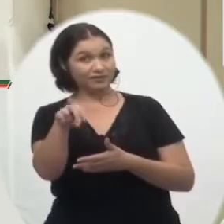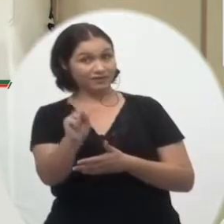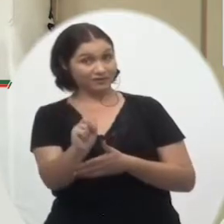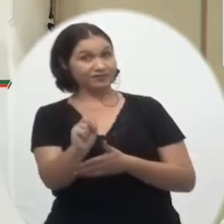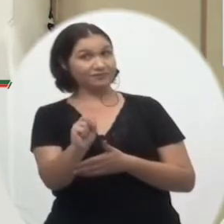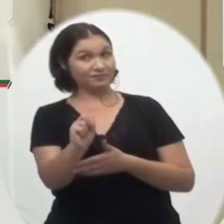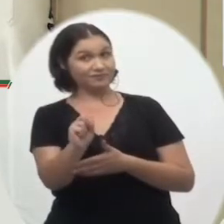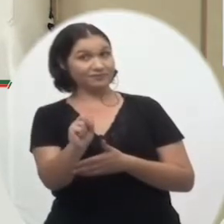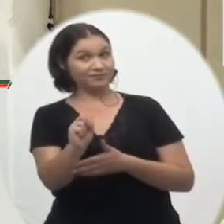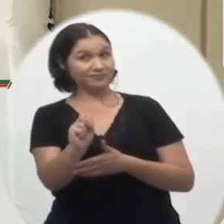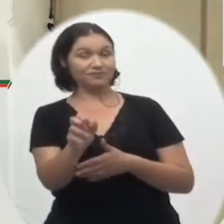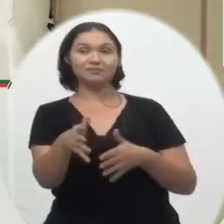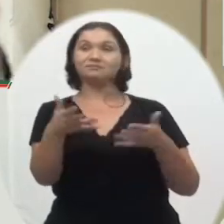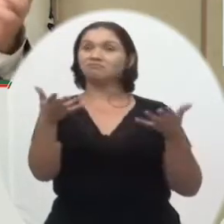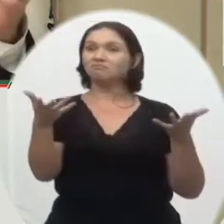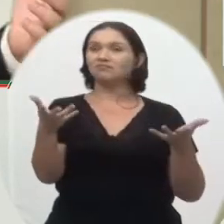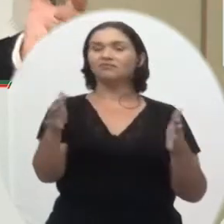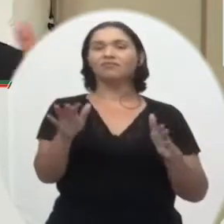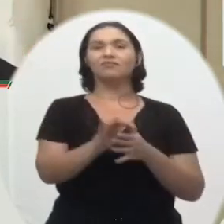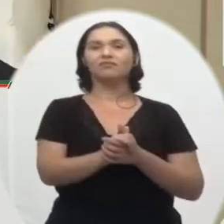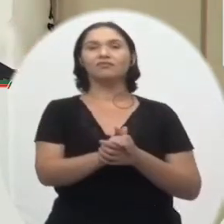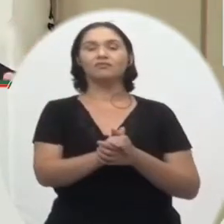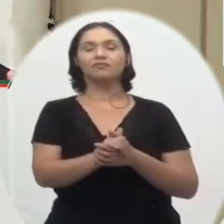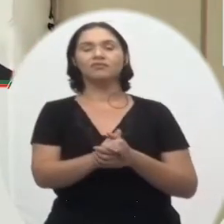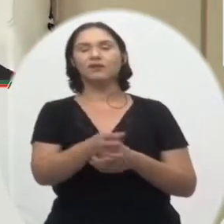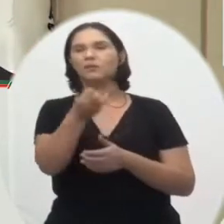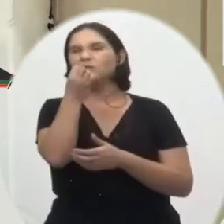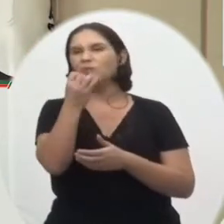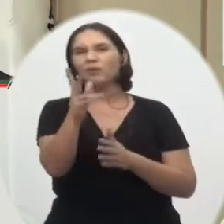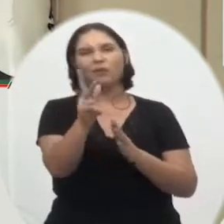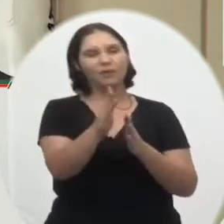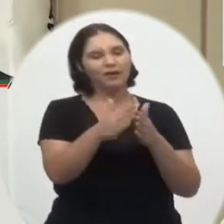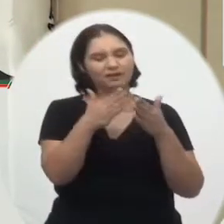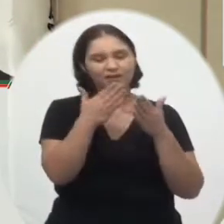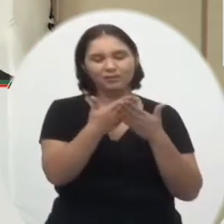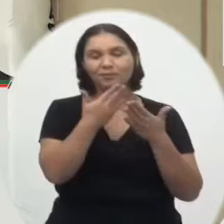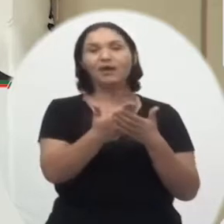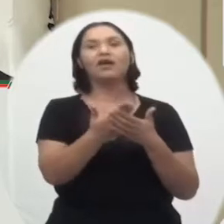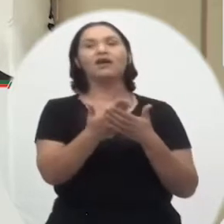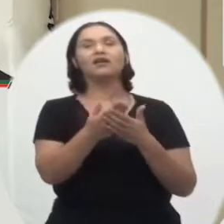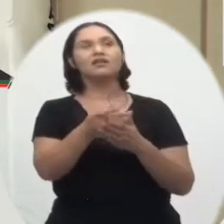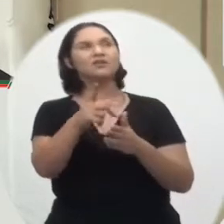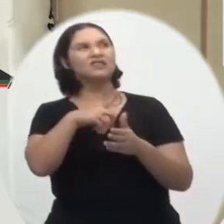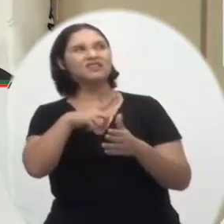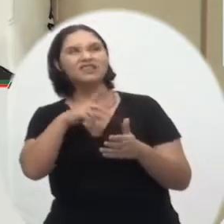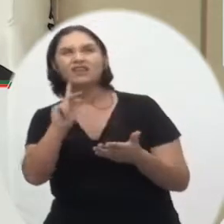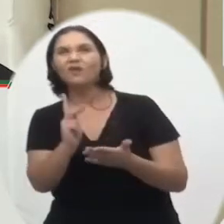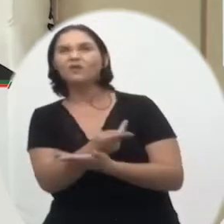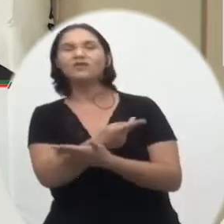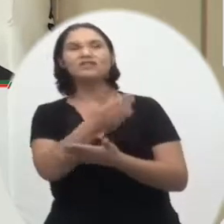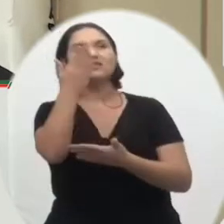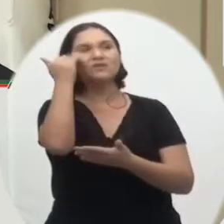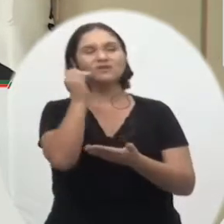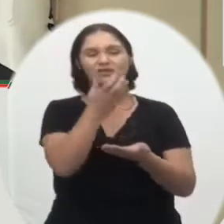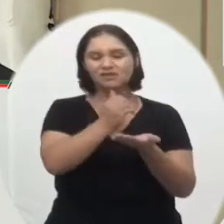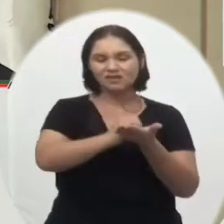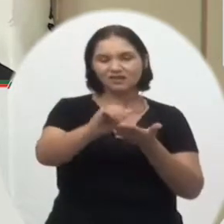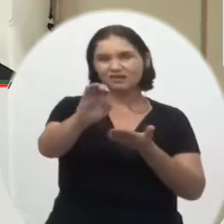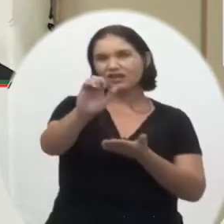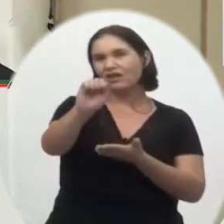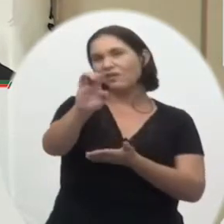do sério aqui o presidente. Mas assim, ó, muito bom. Isso tem que acontecer. Realmente, o Acélio, ele tem um